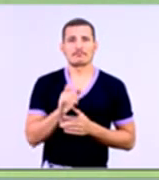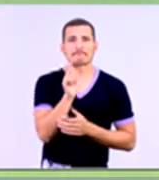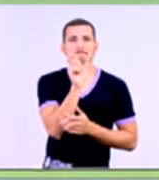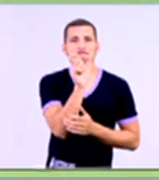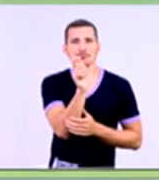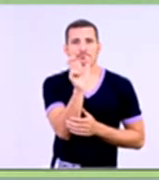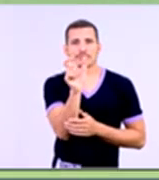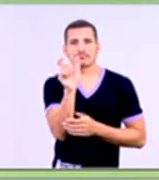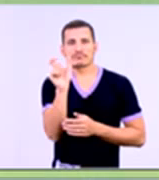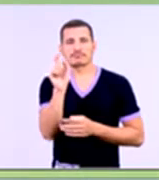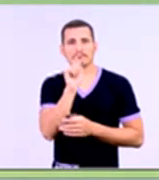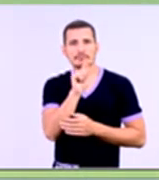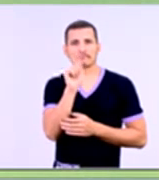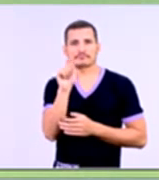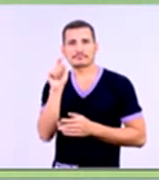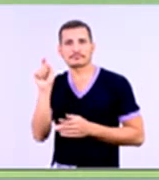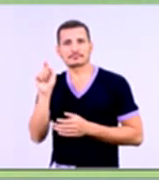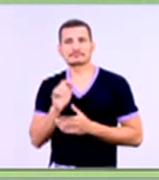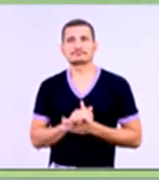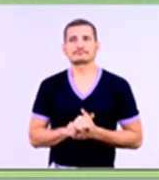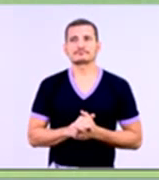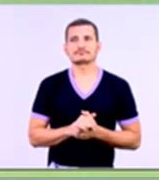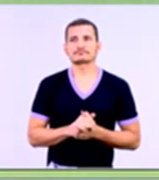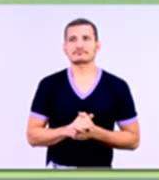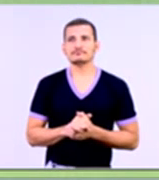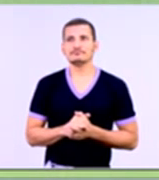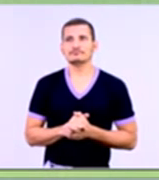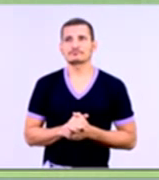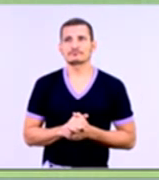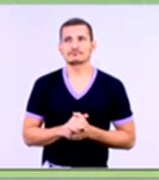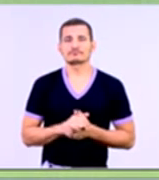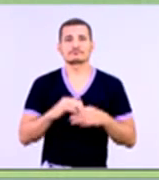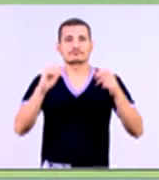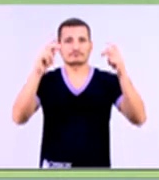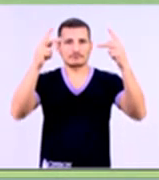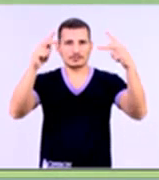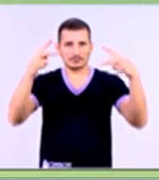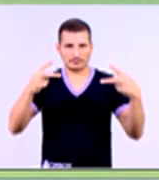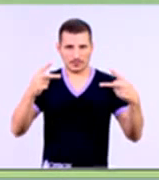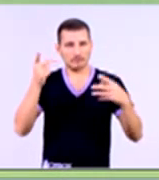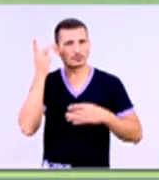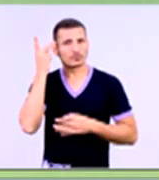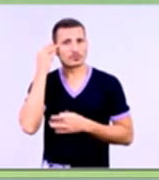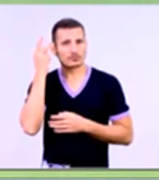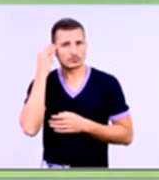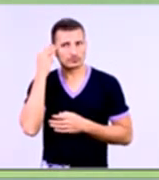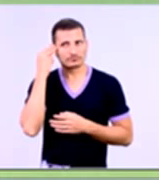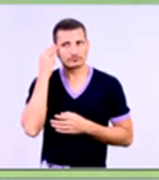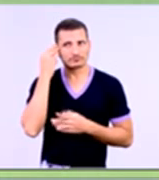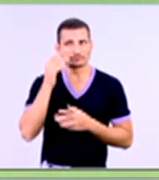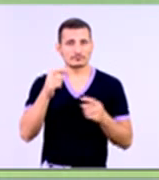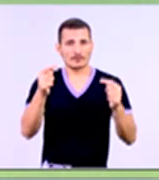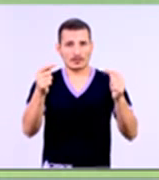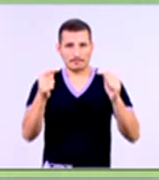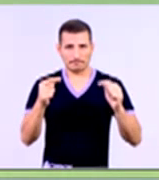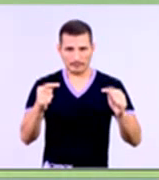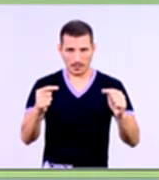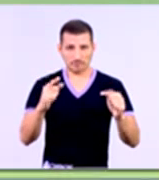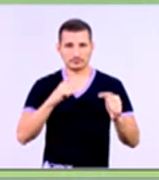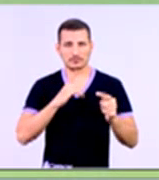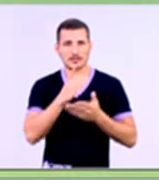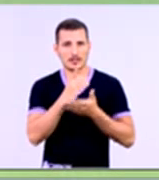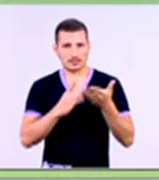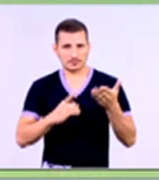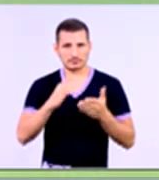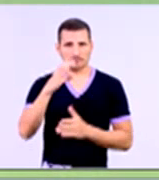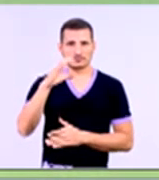botões. Observem bem, aqui é um botão declarado com HTML comum. E aqui eu tenho a declaração de uma